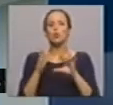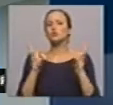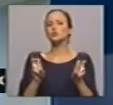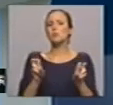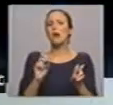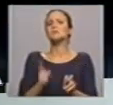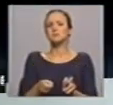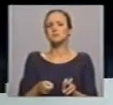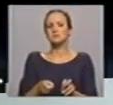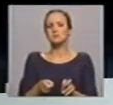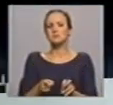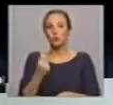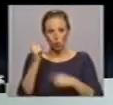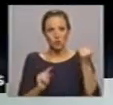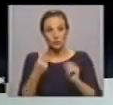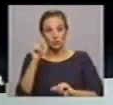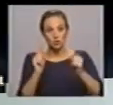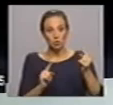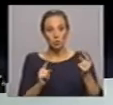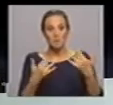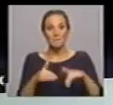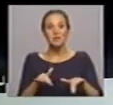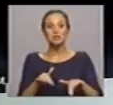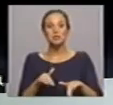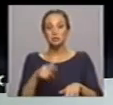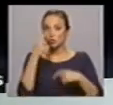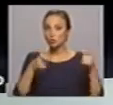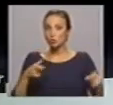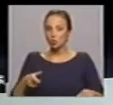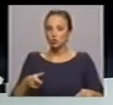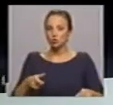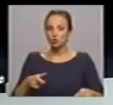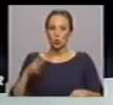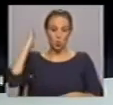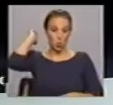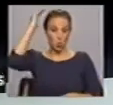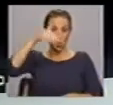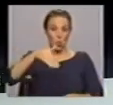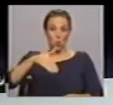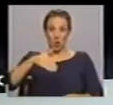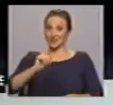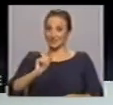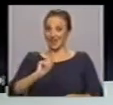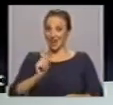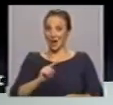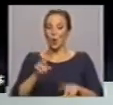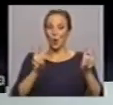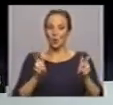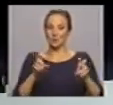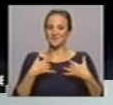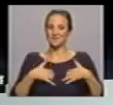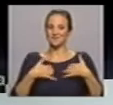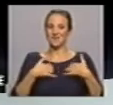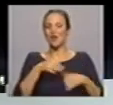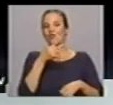é? É um fogo de artifício precisamente, mas robótico, da humanidade. Não nos nossos céus. Confesso que é um tema particularmente emotivo para mim. Estamos a falar